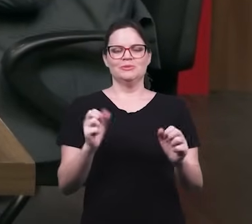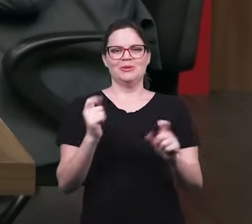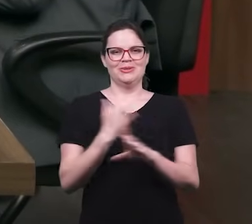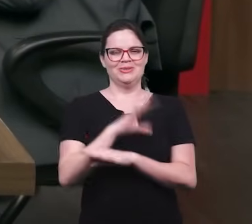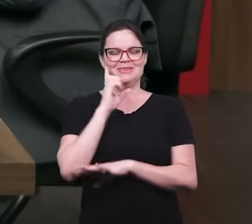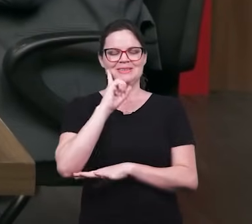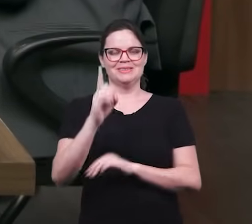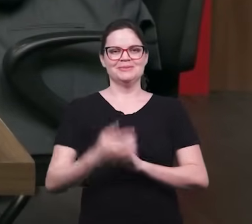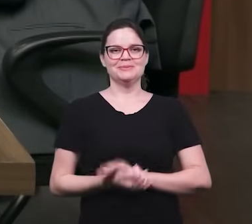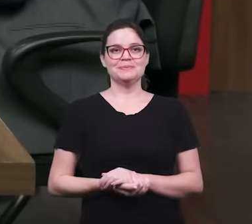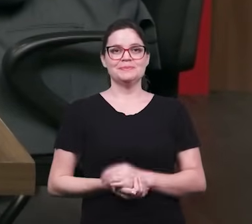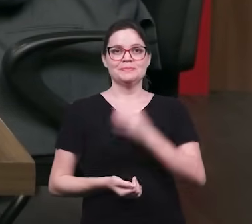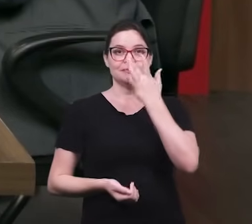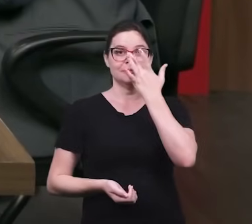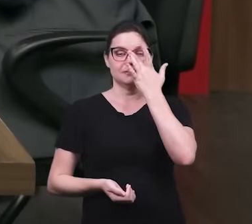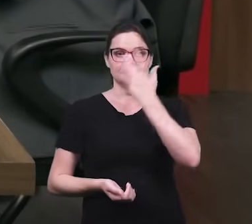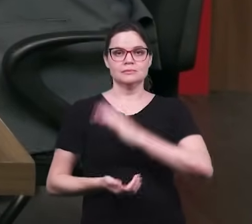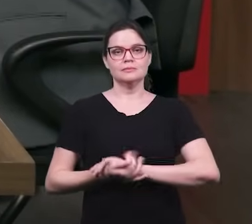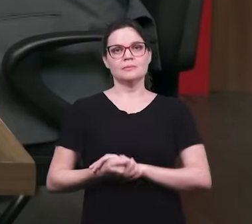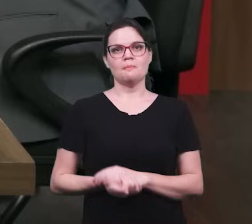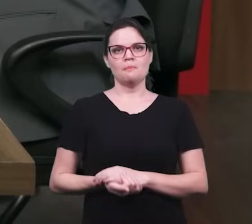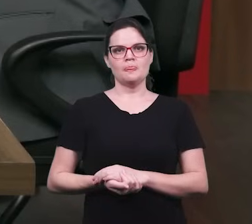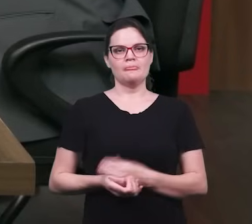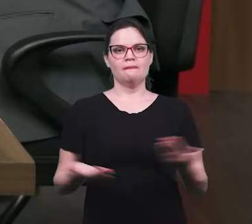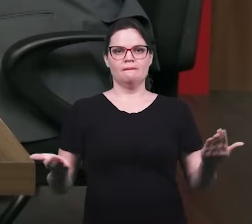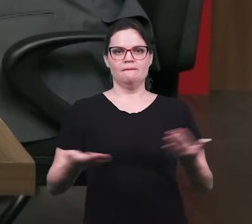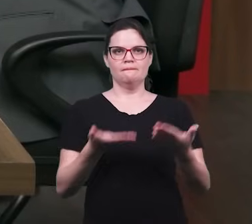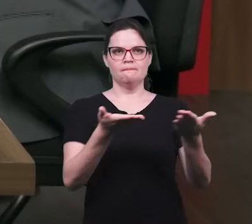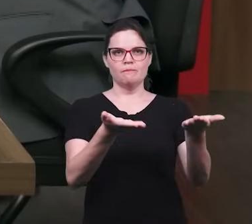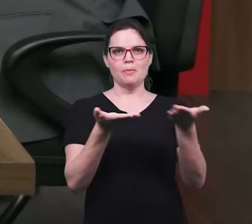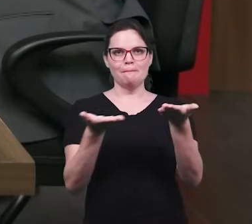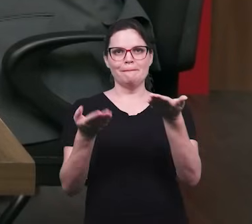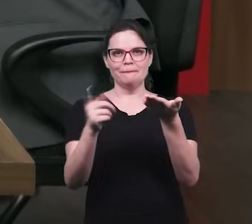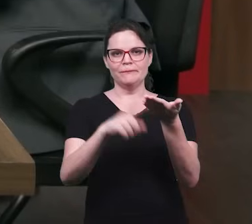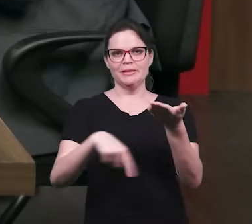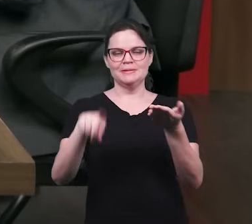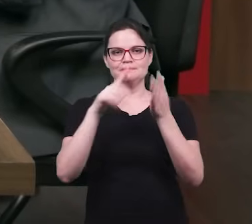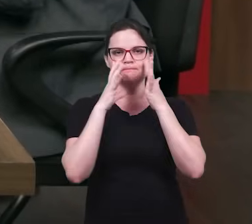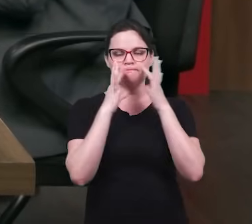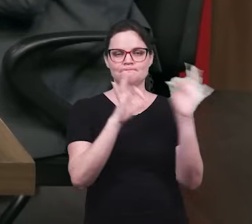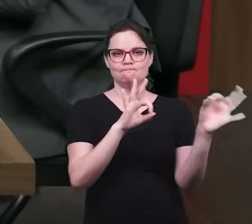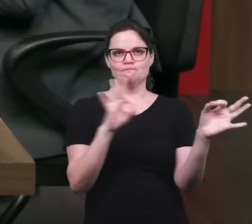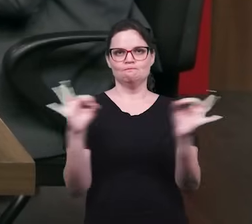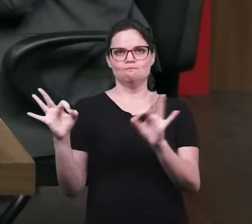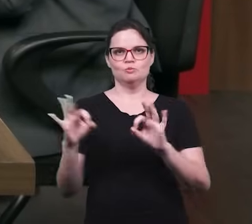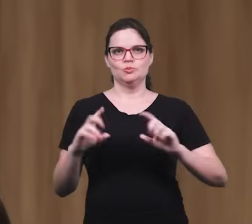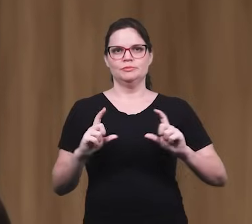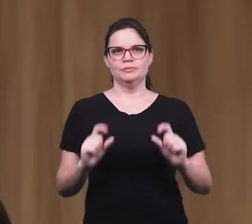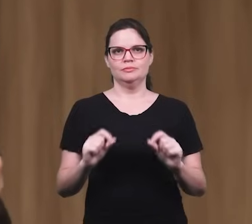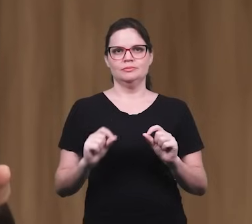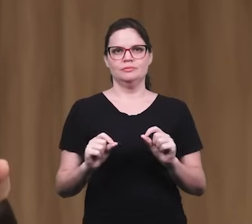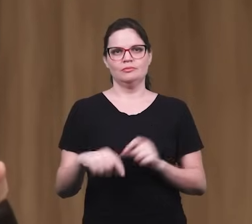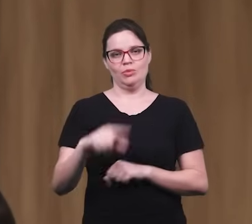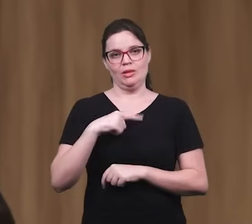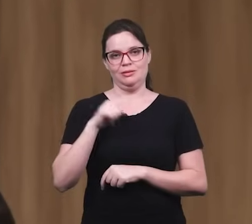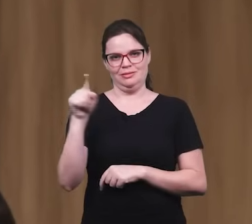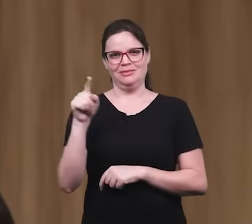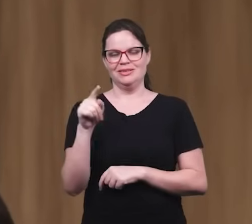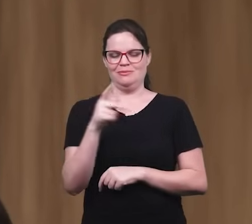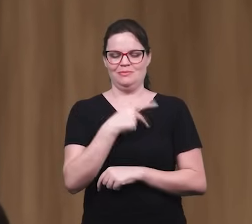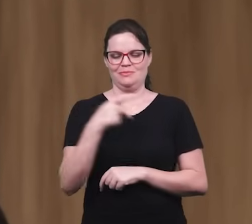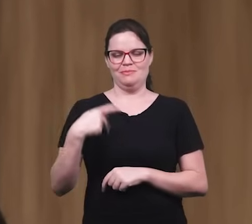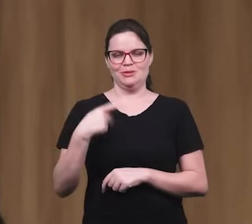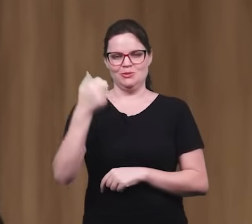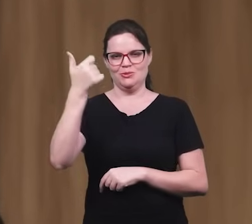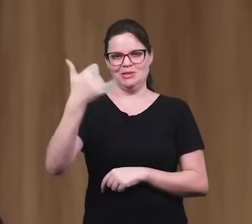Eu gostaria, neste momento, até de fazer um convite àqueles que estão nos acompanhando. Foi mencionado aqui pelo Dr.